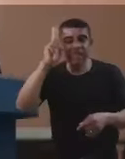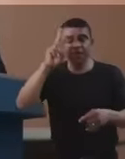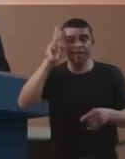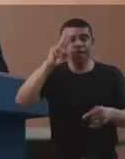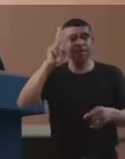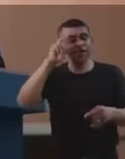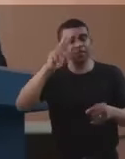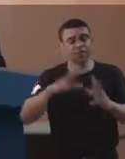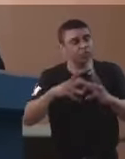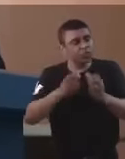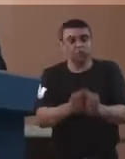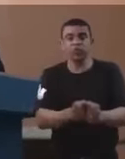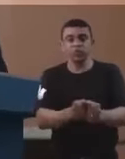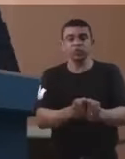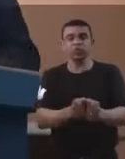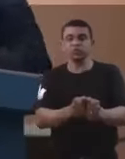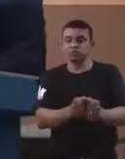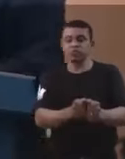preguiça.